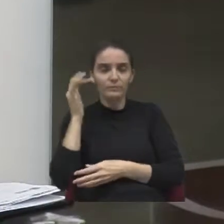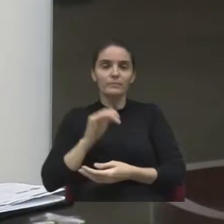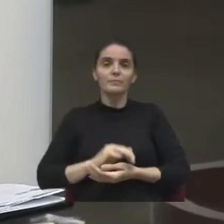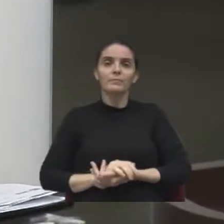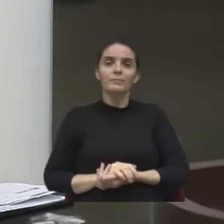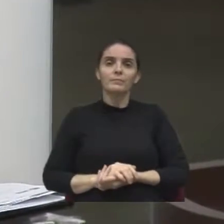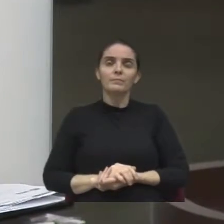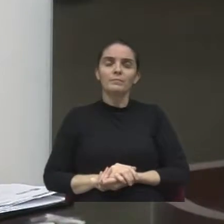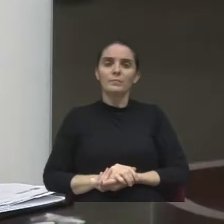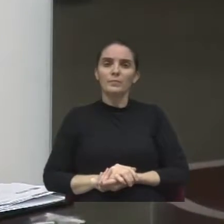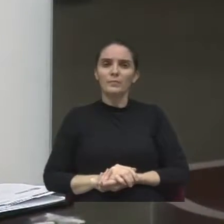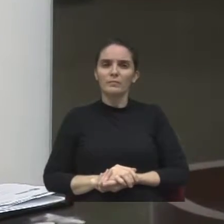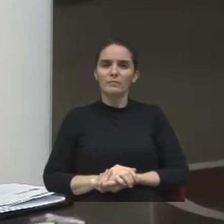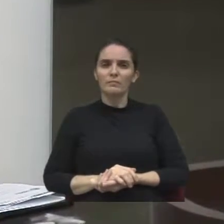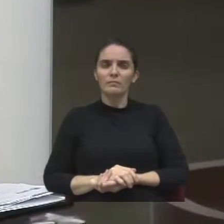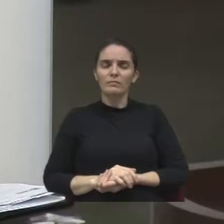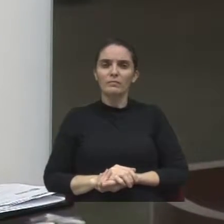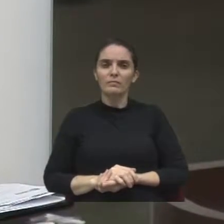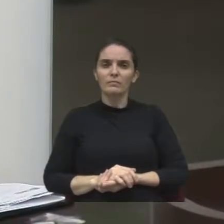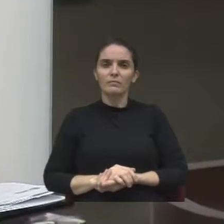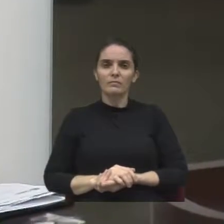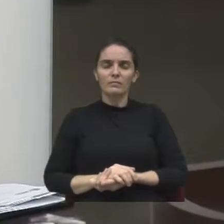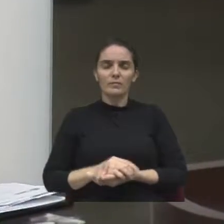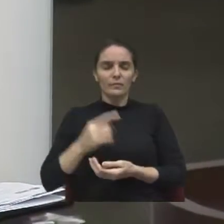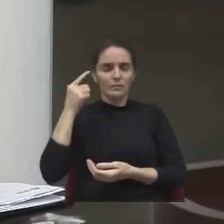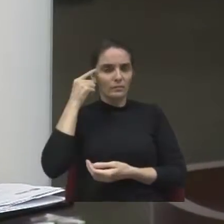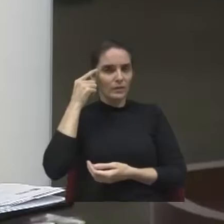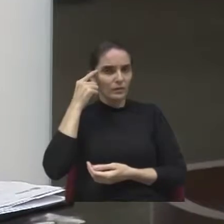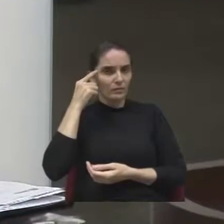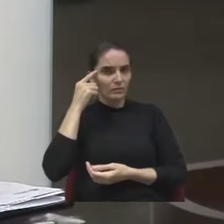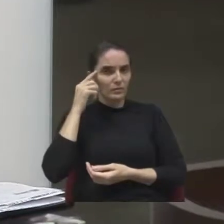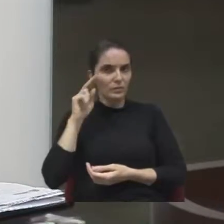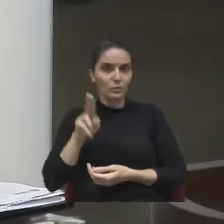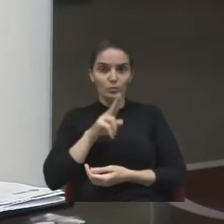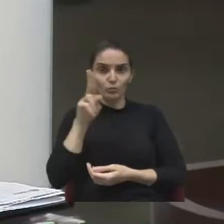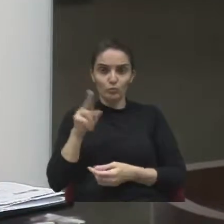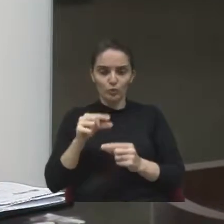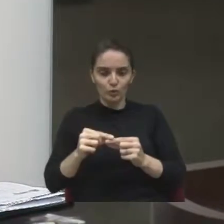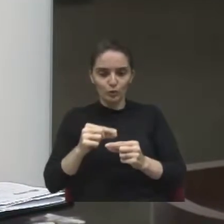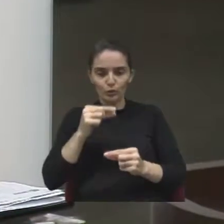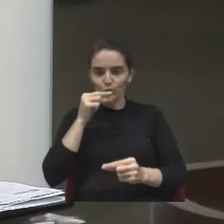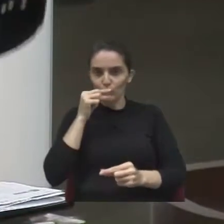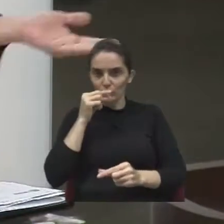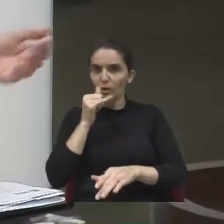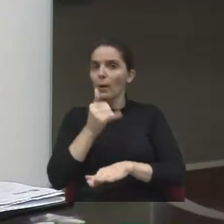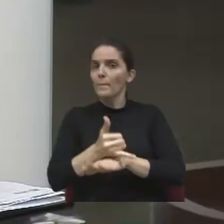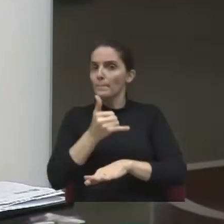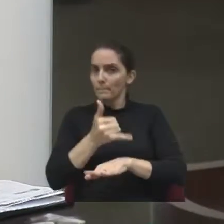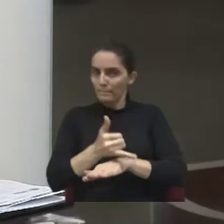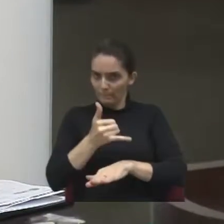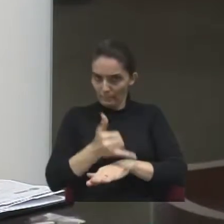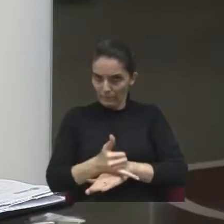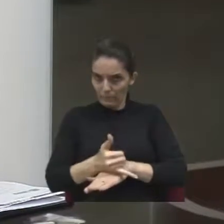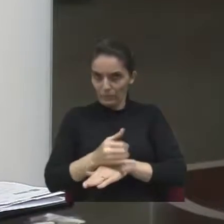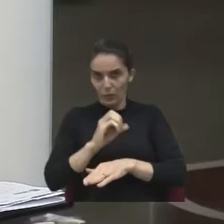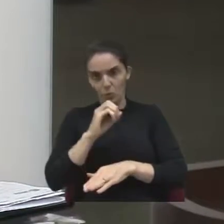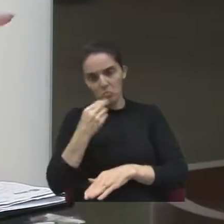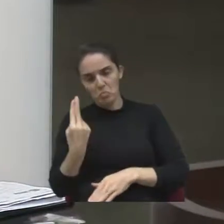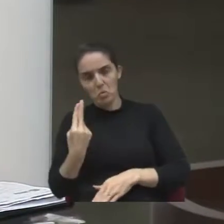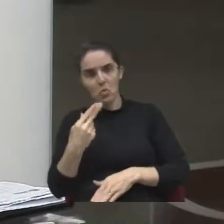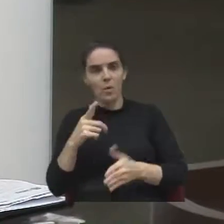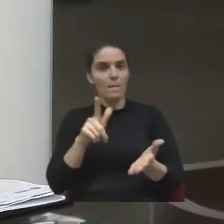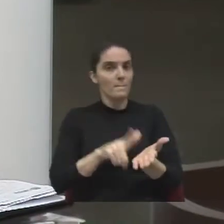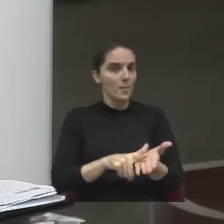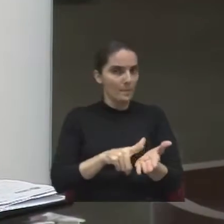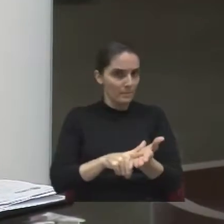que faça o uso de um canudinho de metal, de um canudinho de papel, mas que